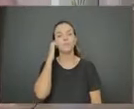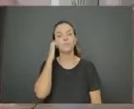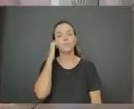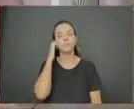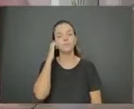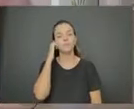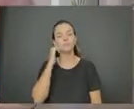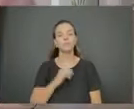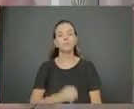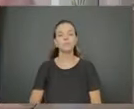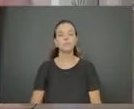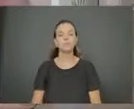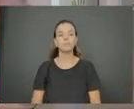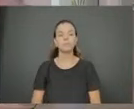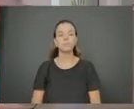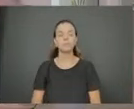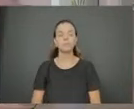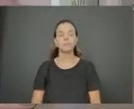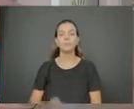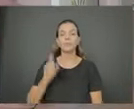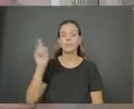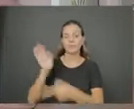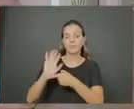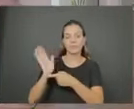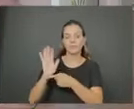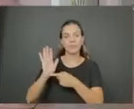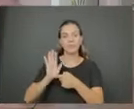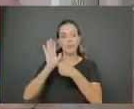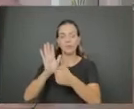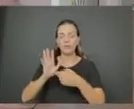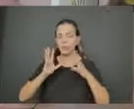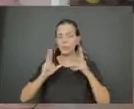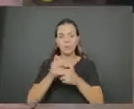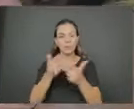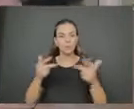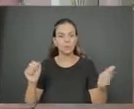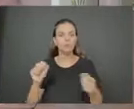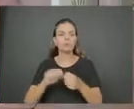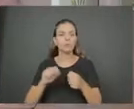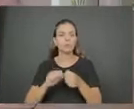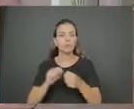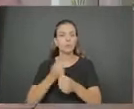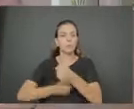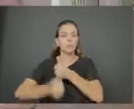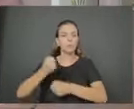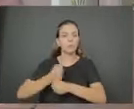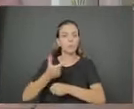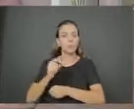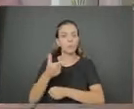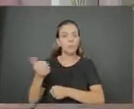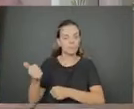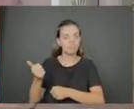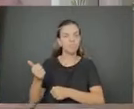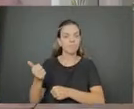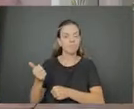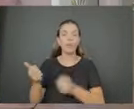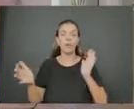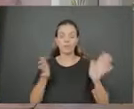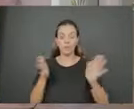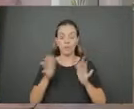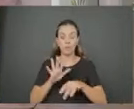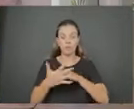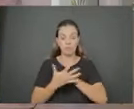Então, o vídeo traduz, né, tudo aquilo que foi feito em 2021, e mesmo com a pandemia, a Polícia Militar do Estado do Paraná